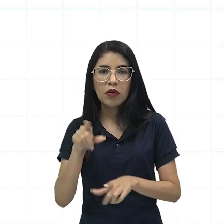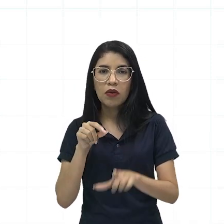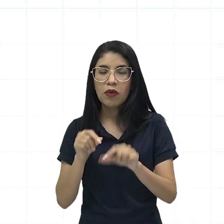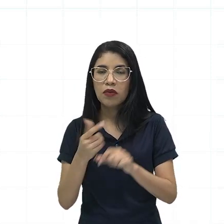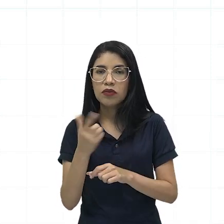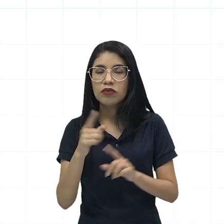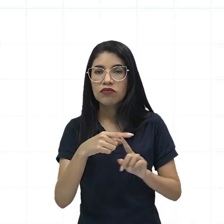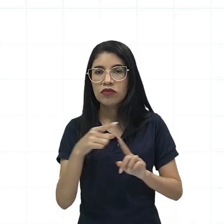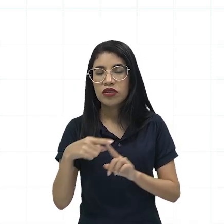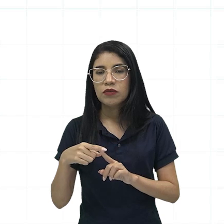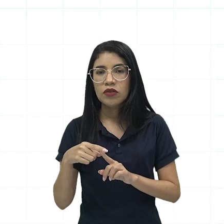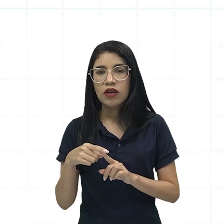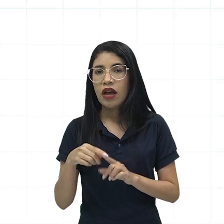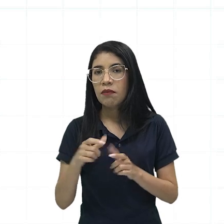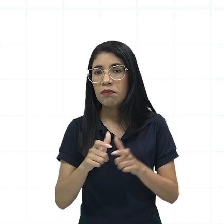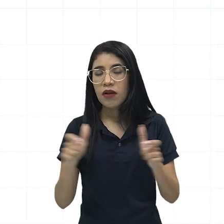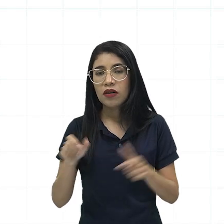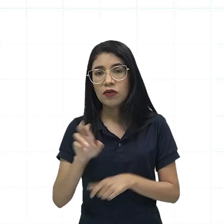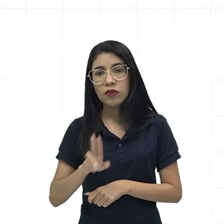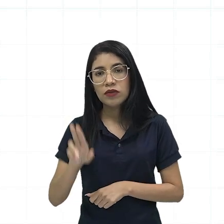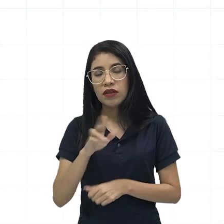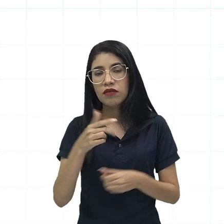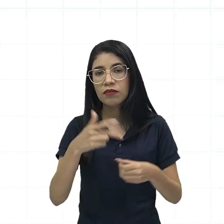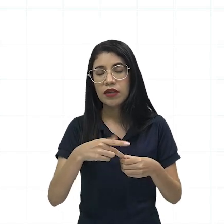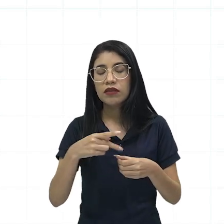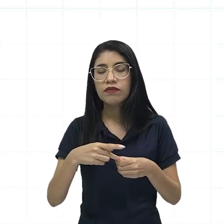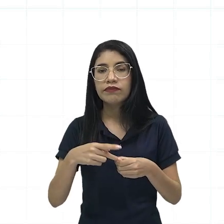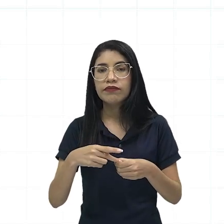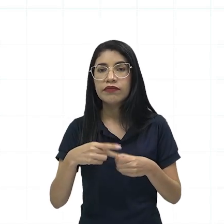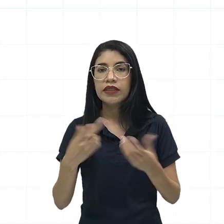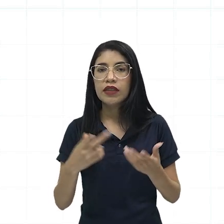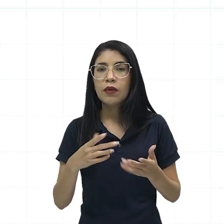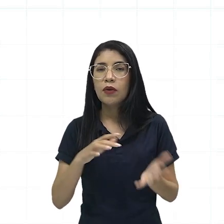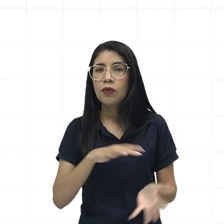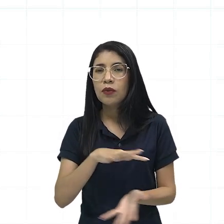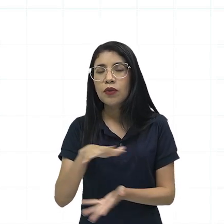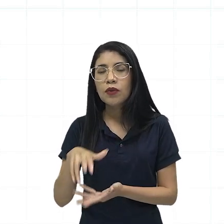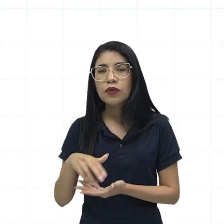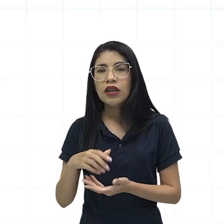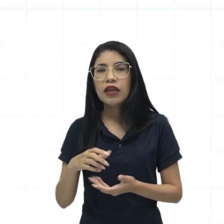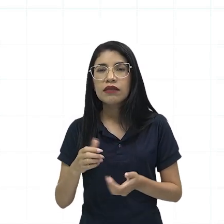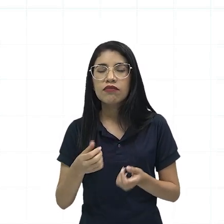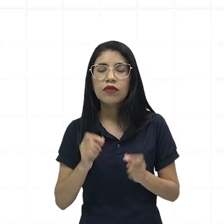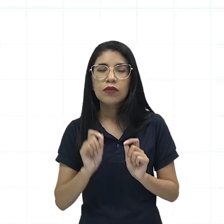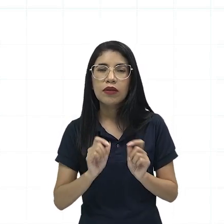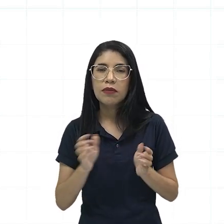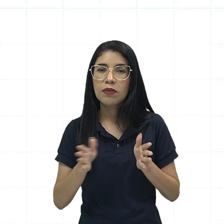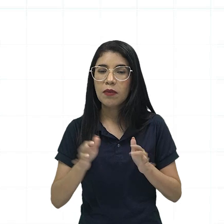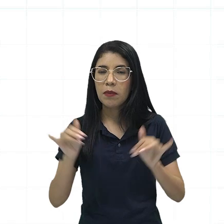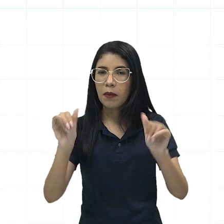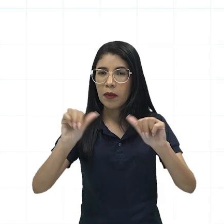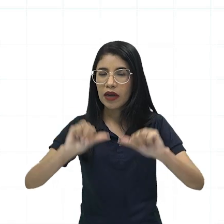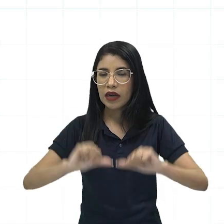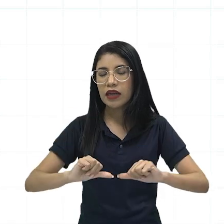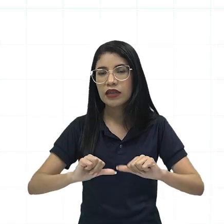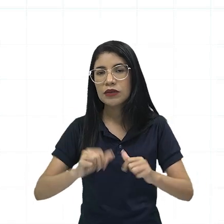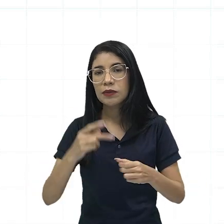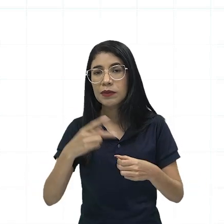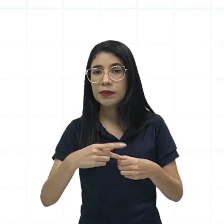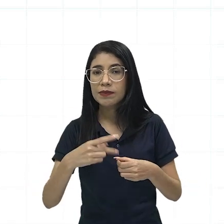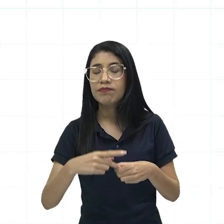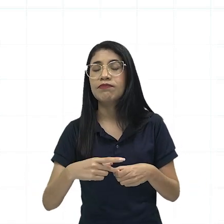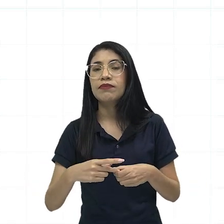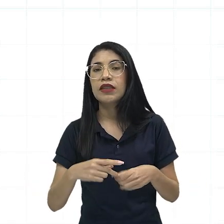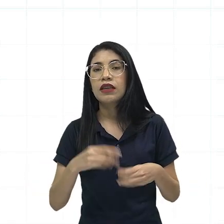só trabalhava com petróleo. E aí o mundo se viu numa grande crise do petróleo. E aí o que a